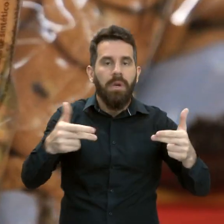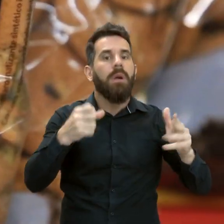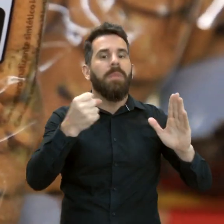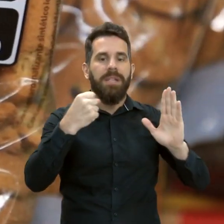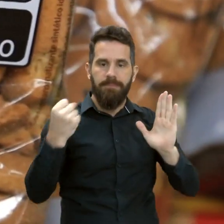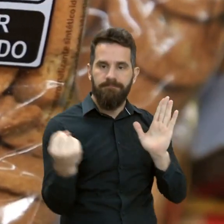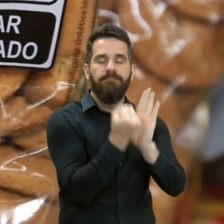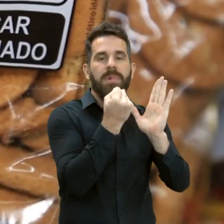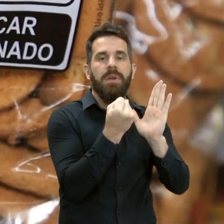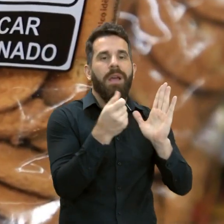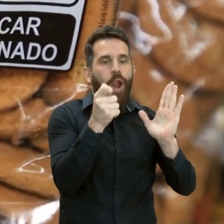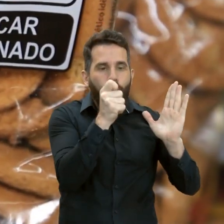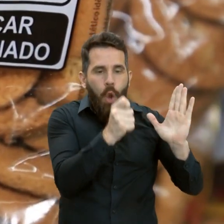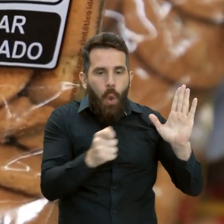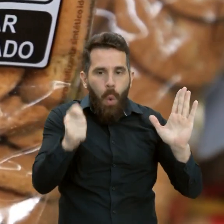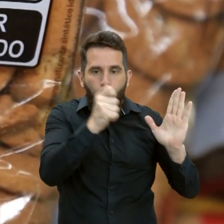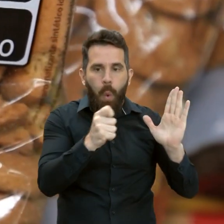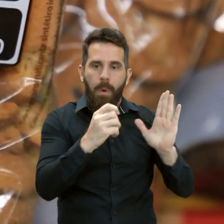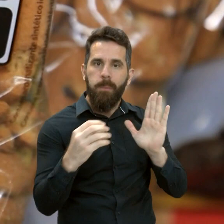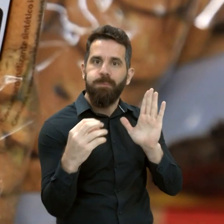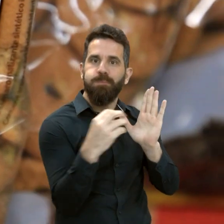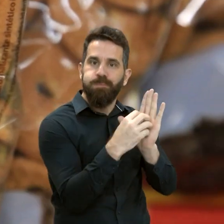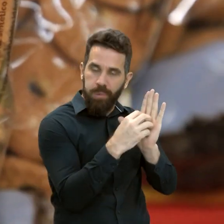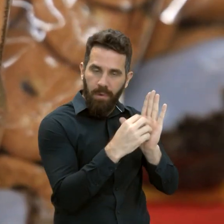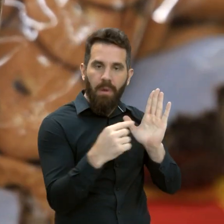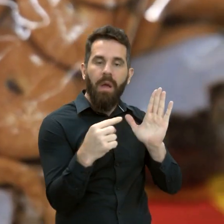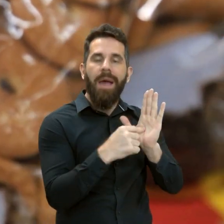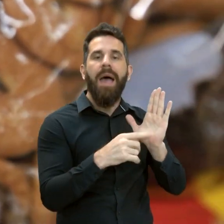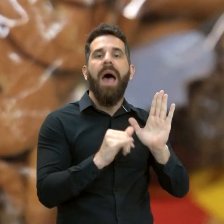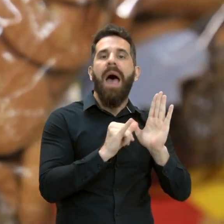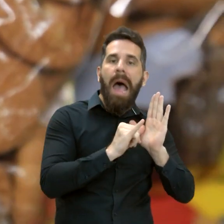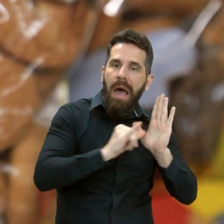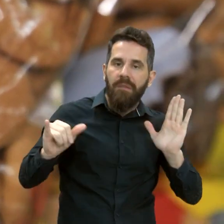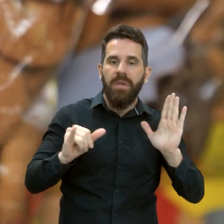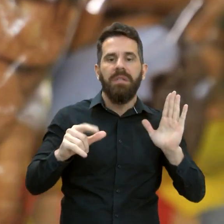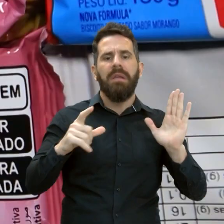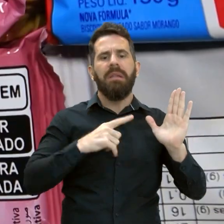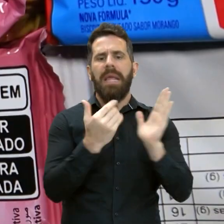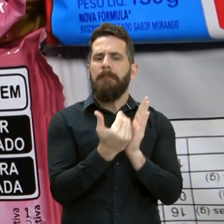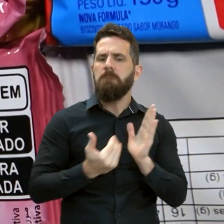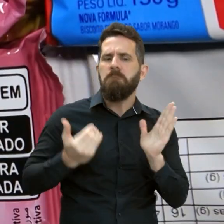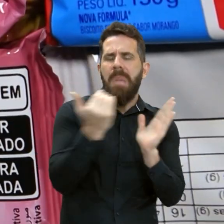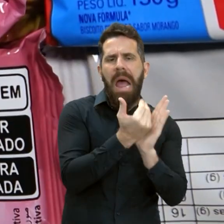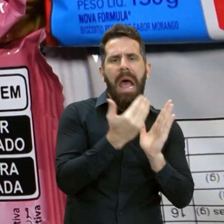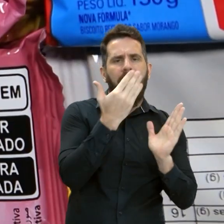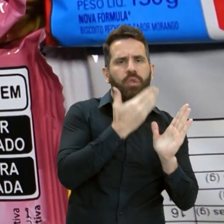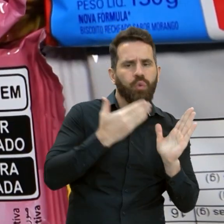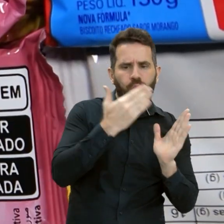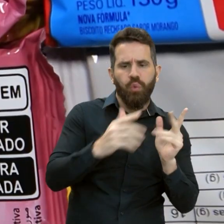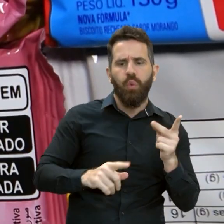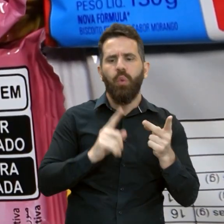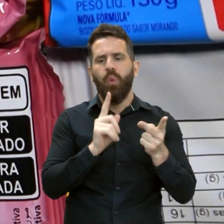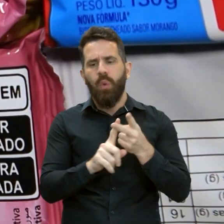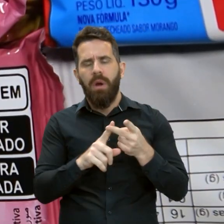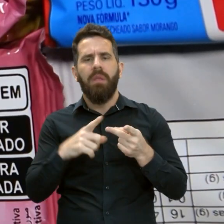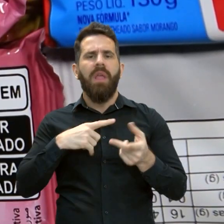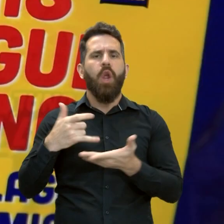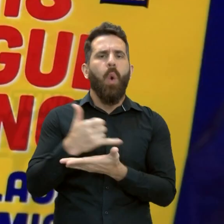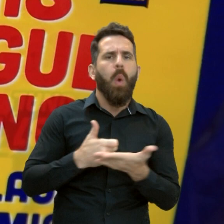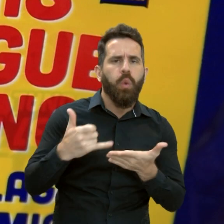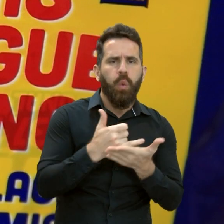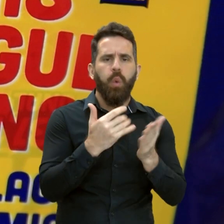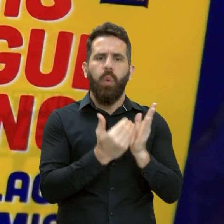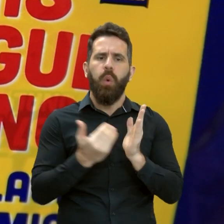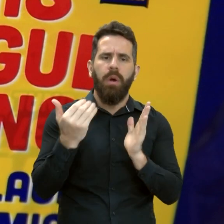e bem ao lado deve ter um aviso escrito: alto em açúcar adicionado ou gordura saturada, e se for o caso, também